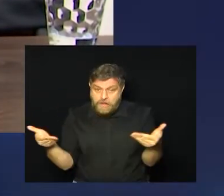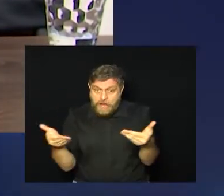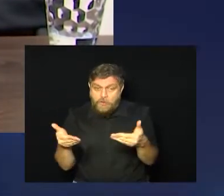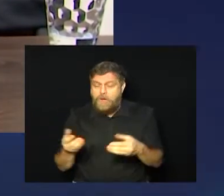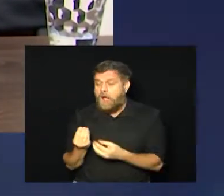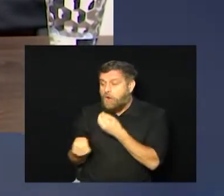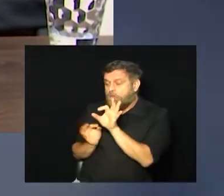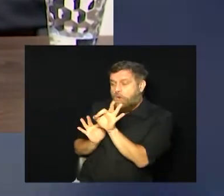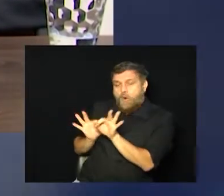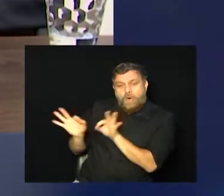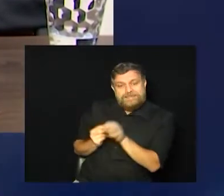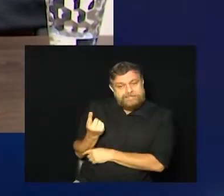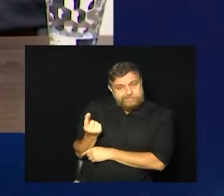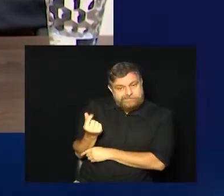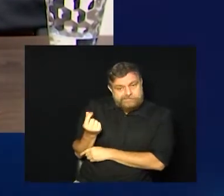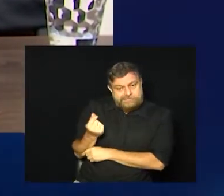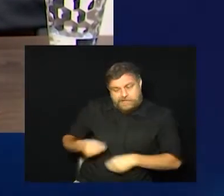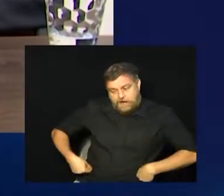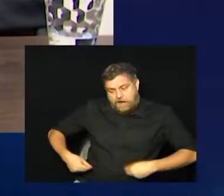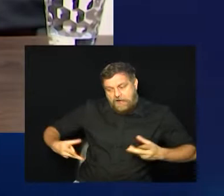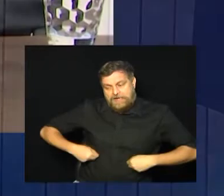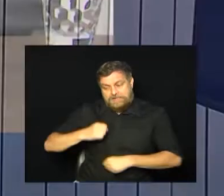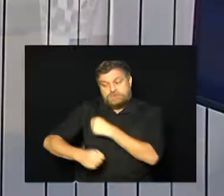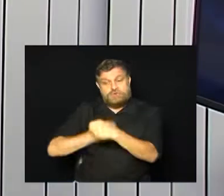como organizar as finanças em 2022.